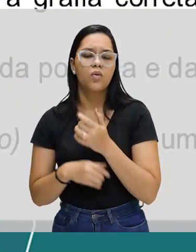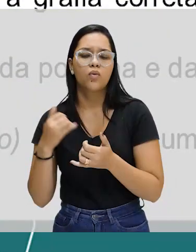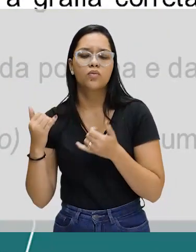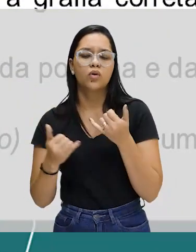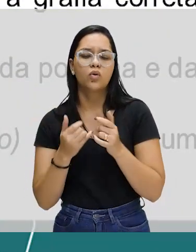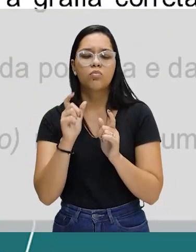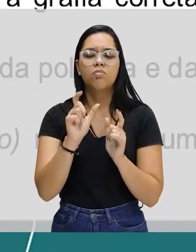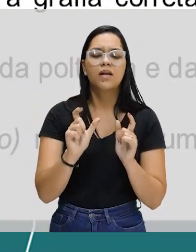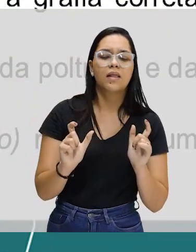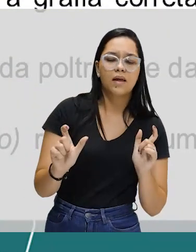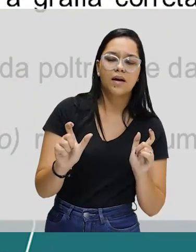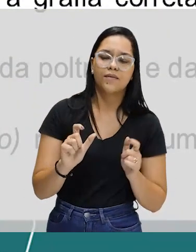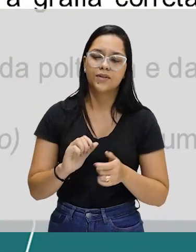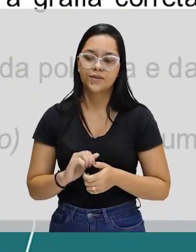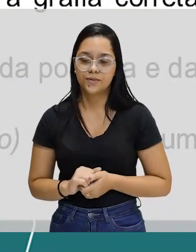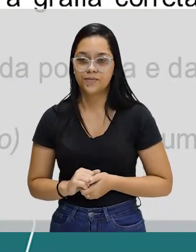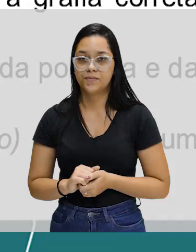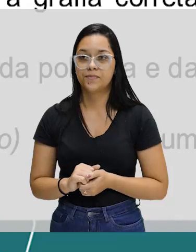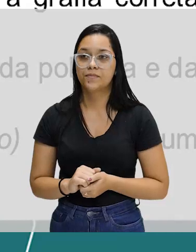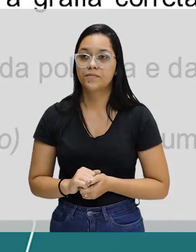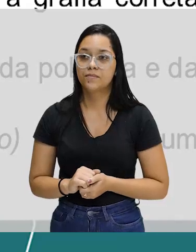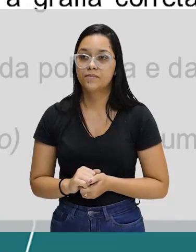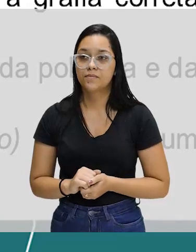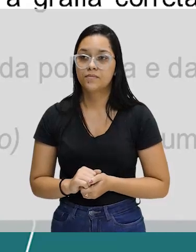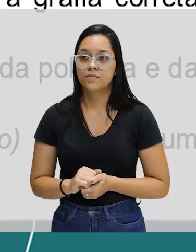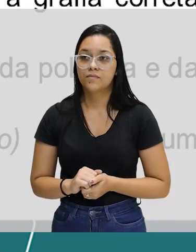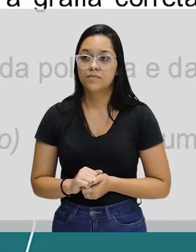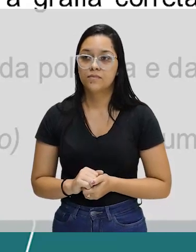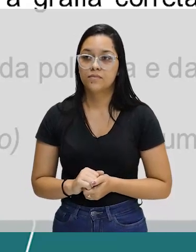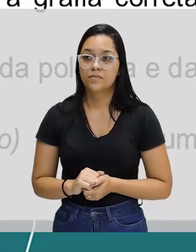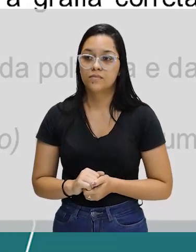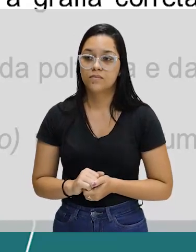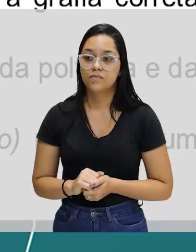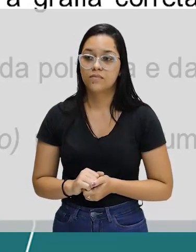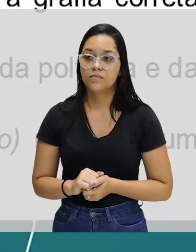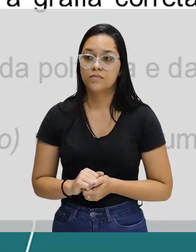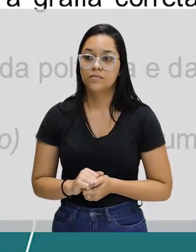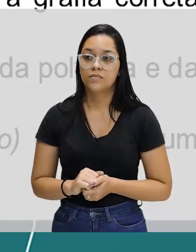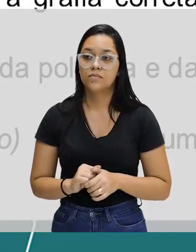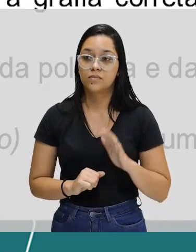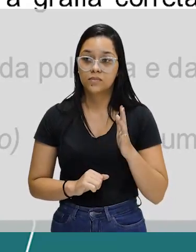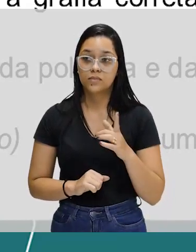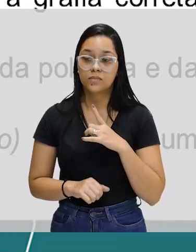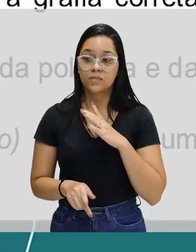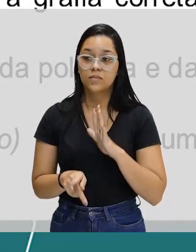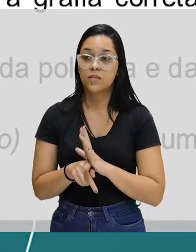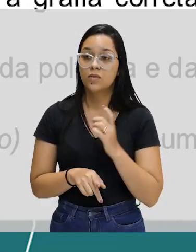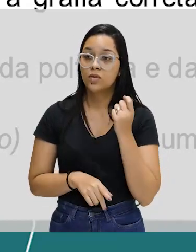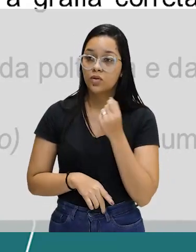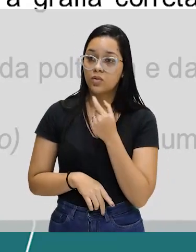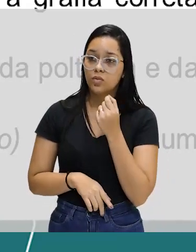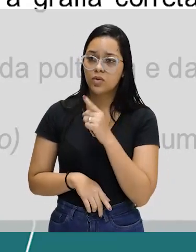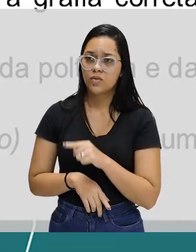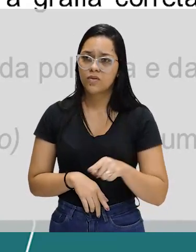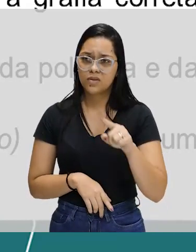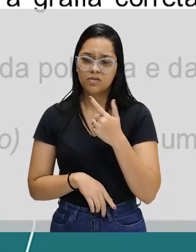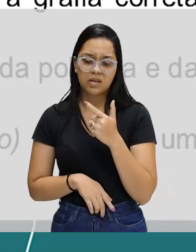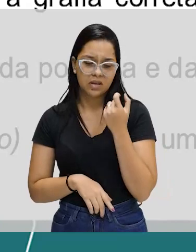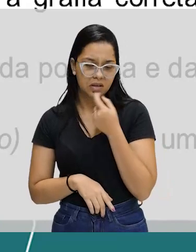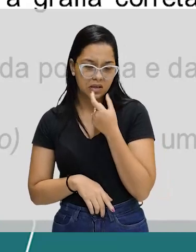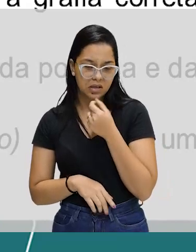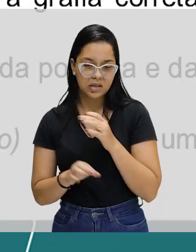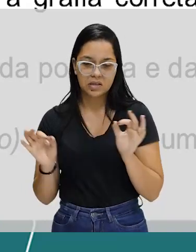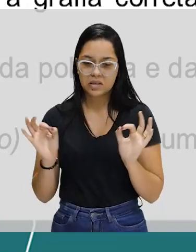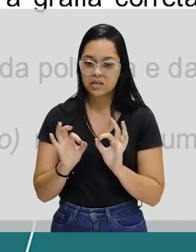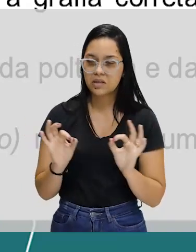para efeito de humor, faz-se um jogo de palavras, né? É comum eles dizer para efeito de humor e às vezes vocês não acham graça nenhuma, nem